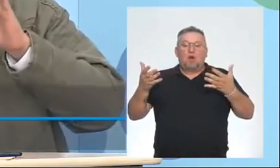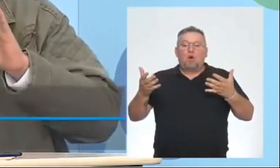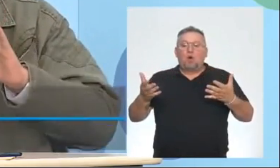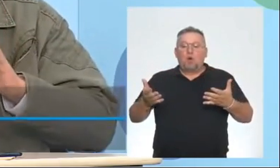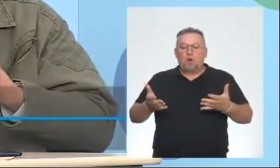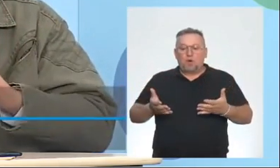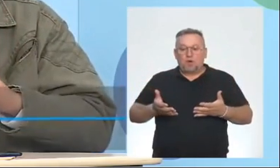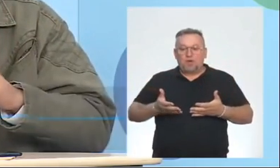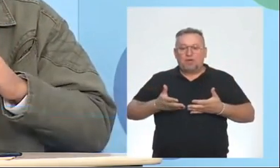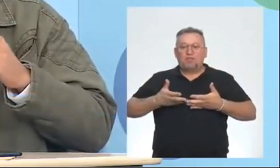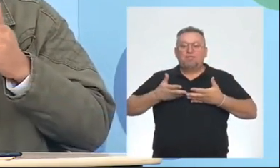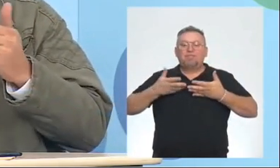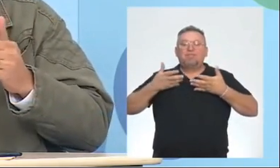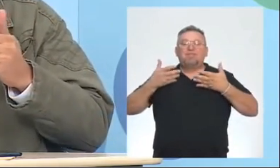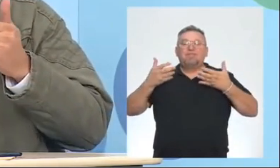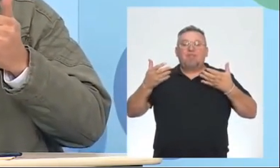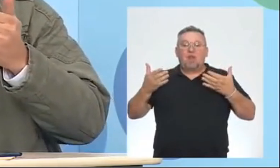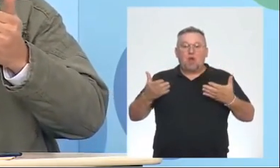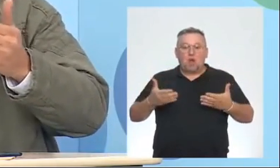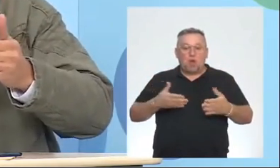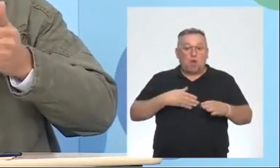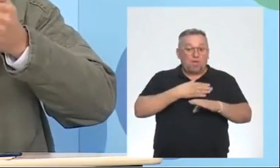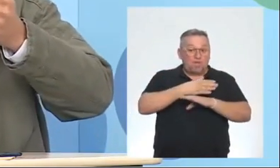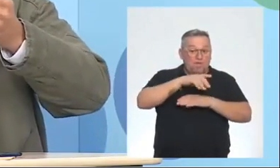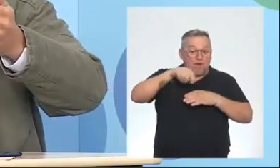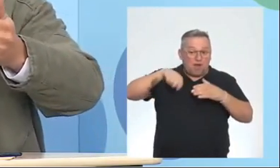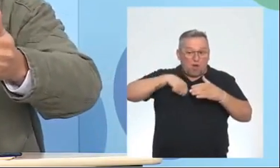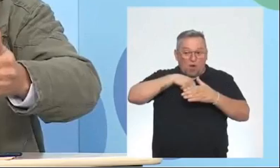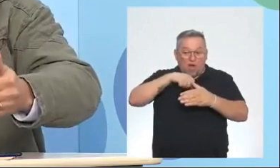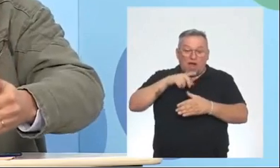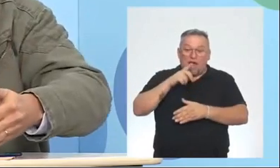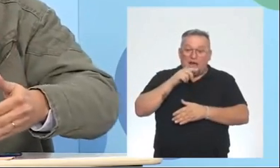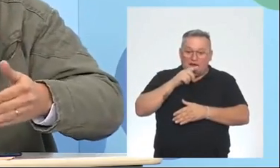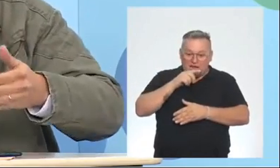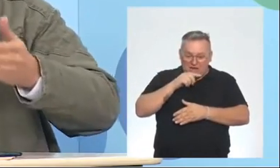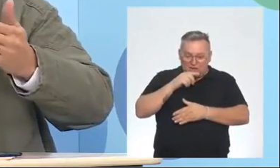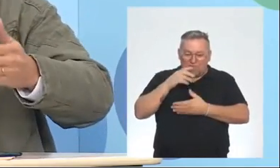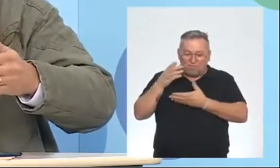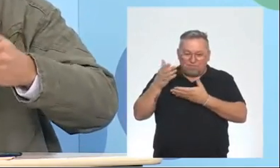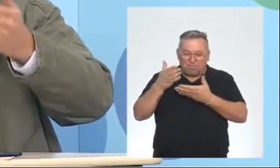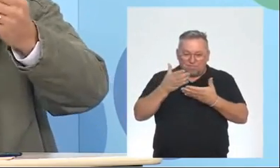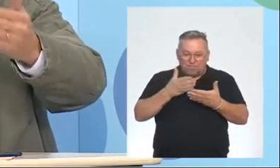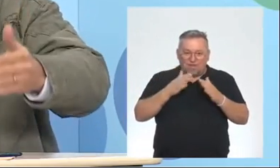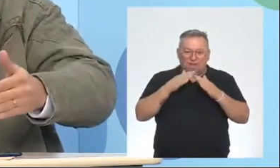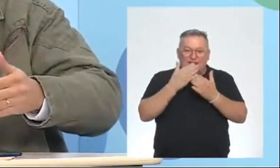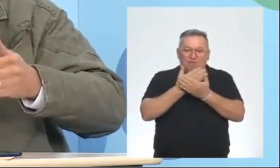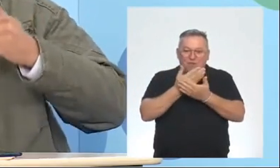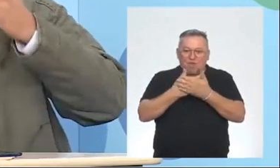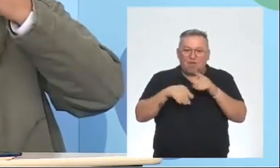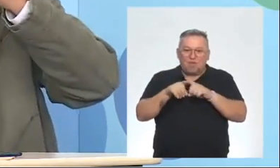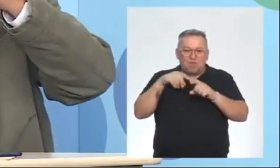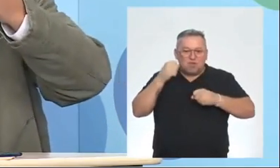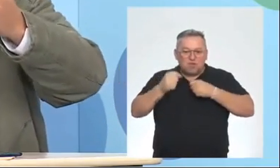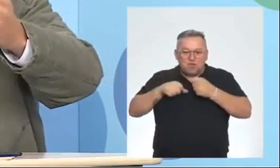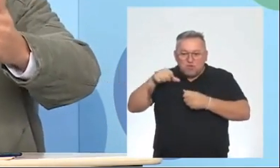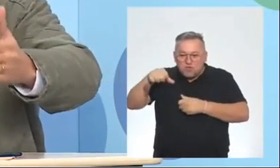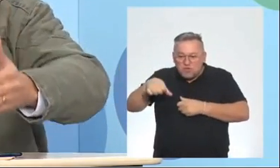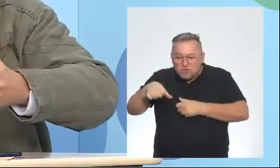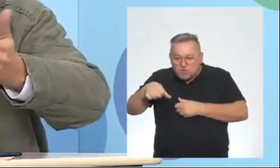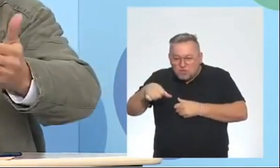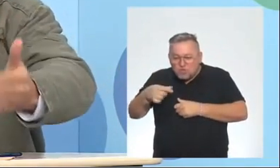respirem, vai lá na cozinha, pega um copo d'água rapidinho, quem estiver na escola vai lá no bebedouro, toma